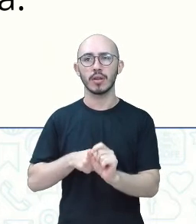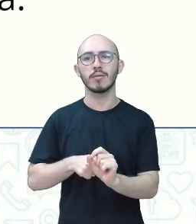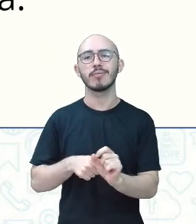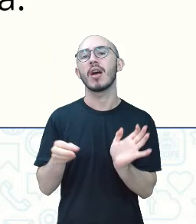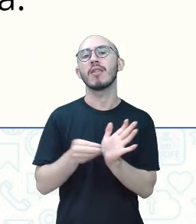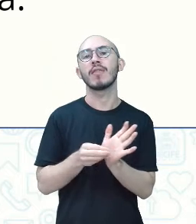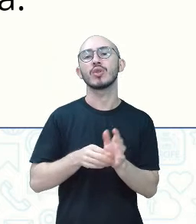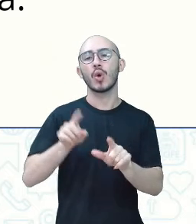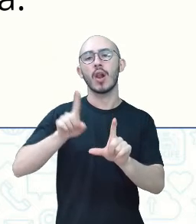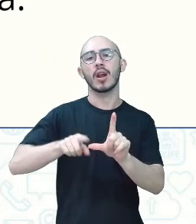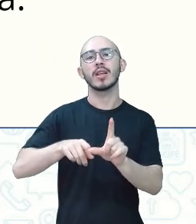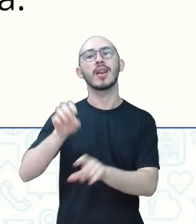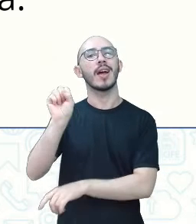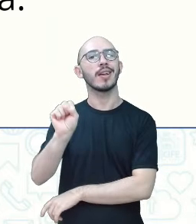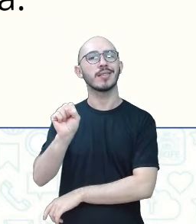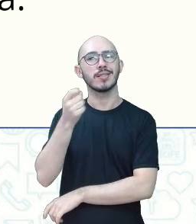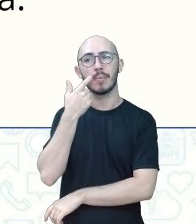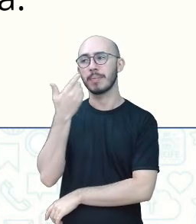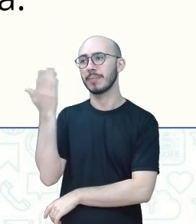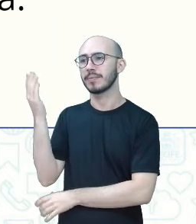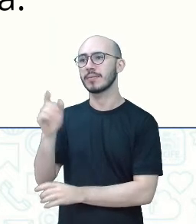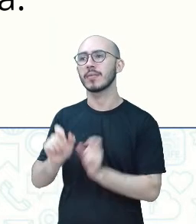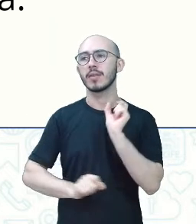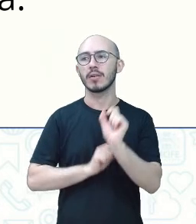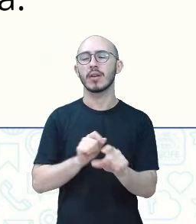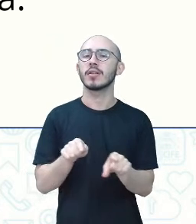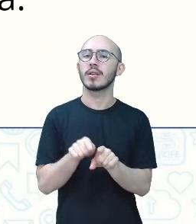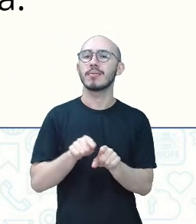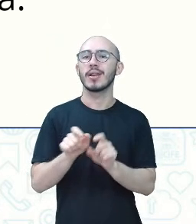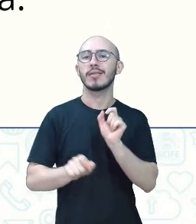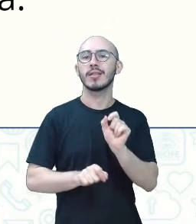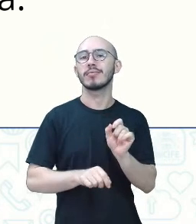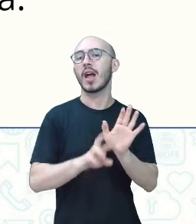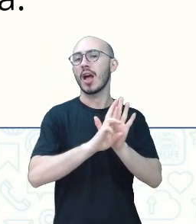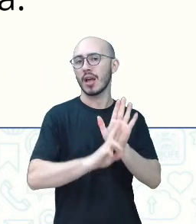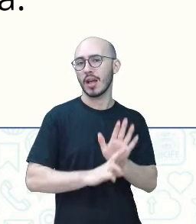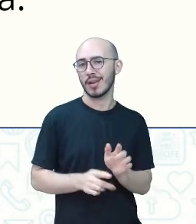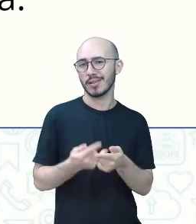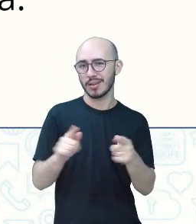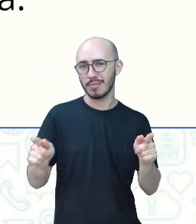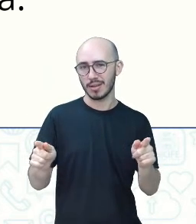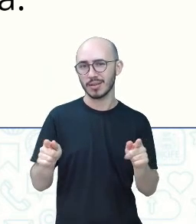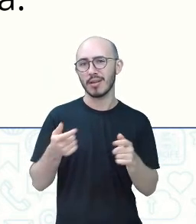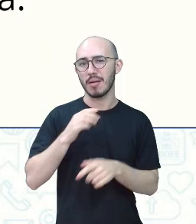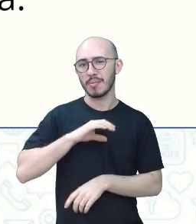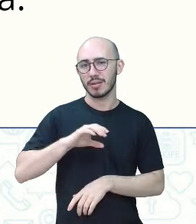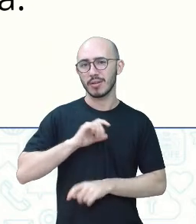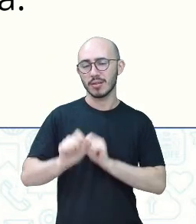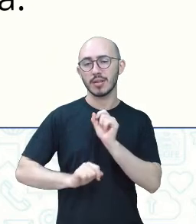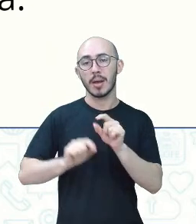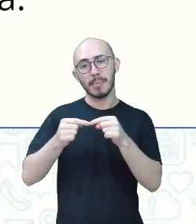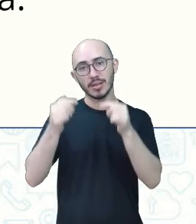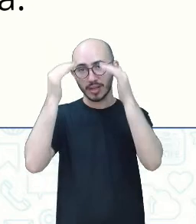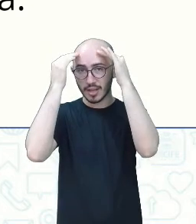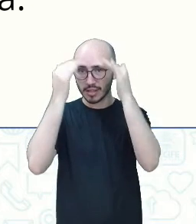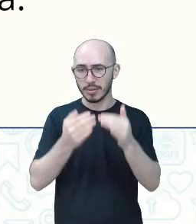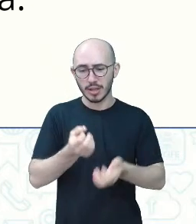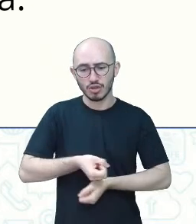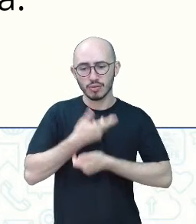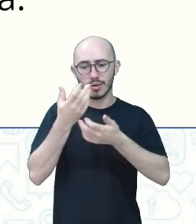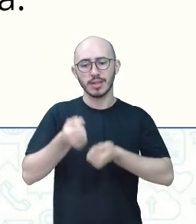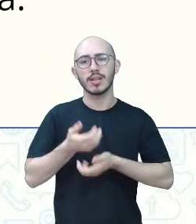ali. Pode até contrariar a norma padrão, mas respeita a expressão linguística de Carolina. E